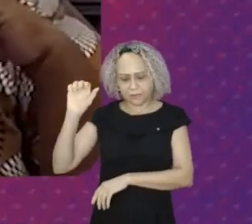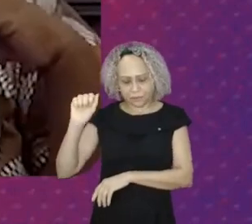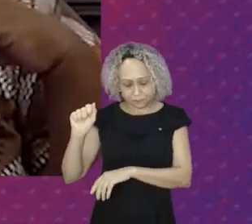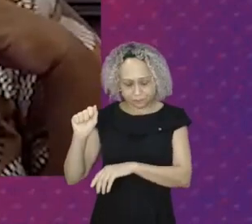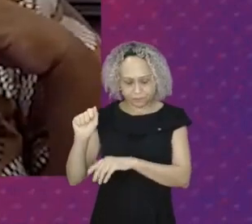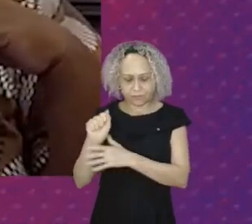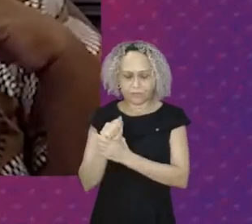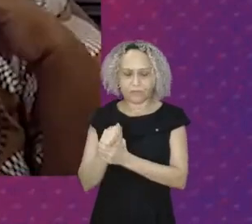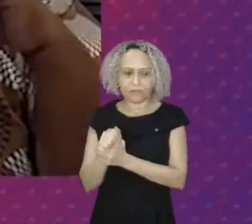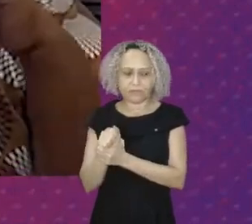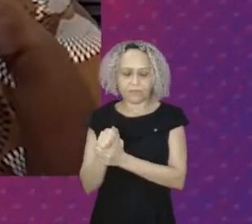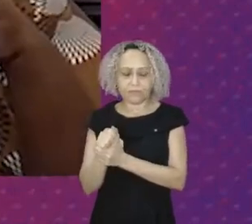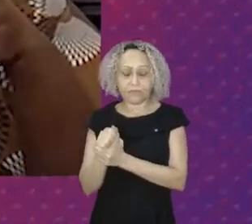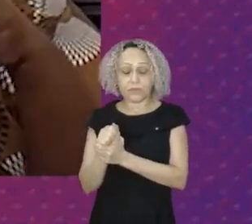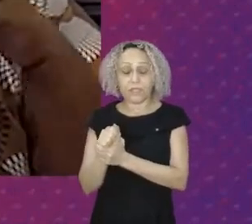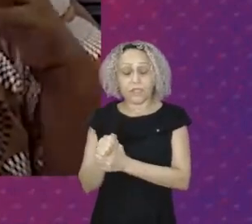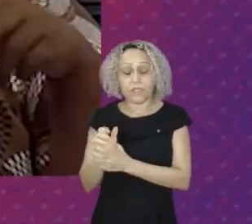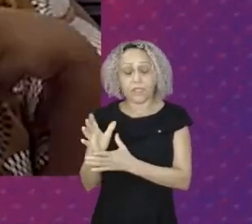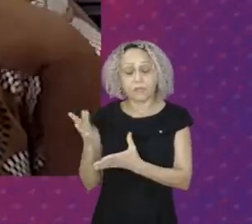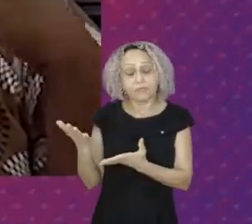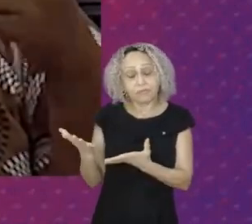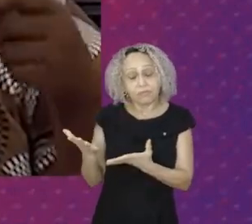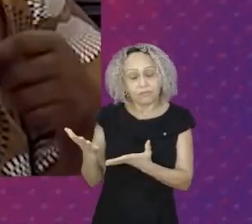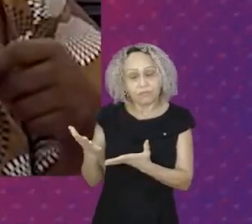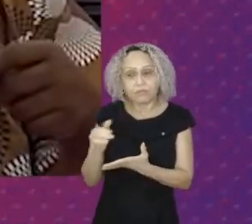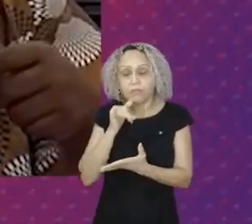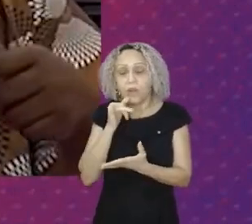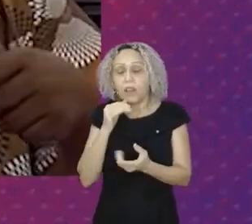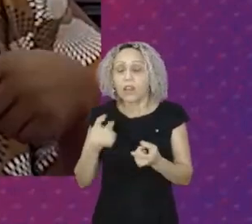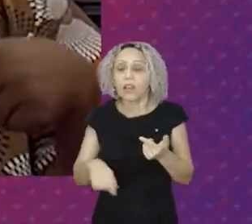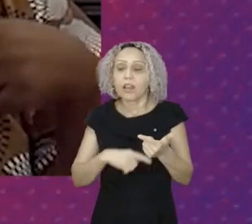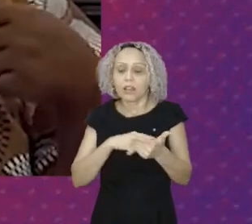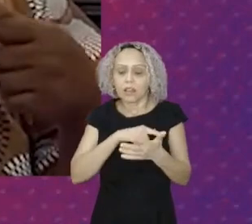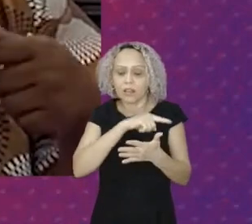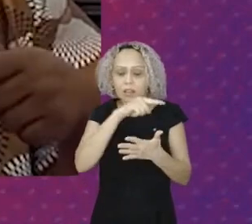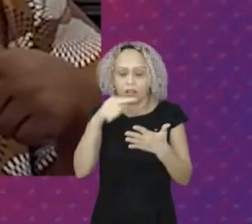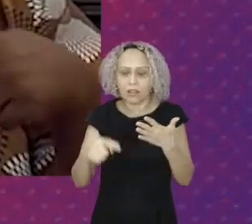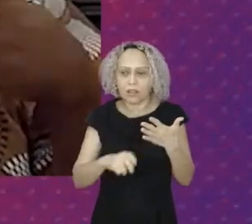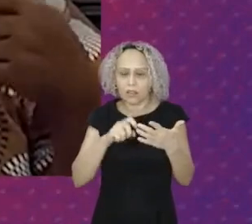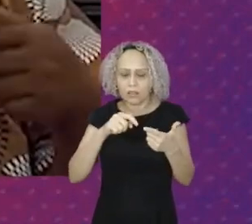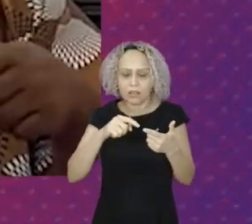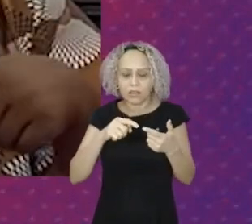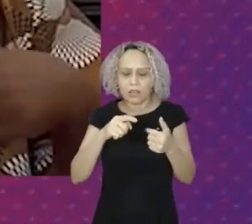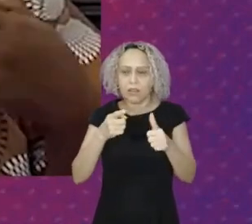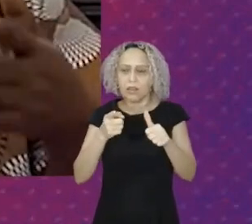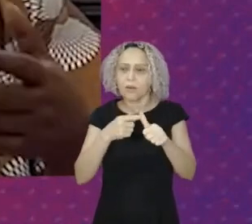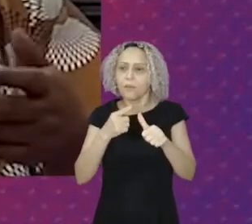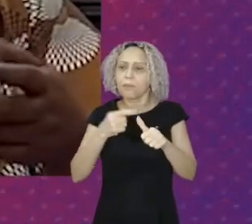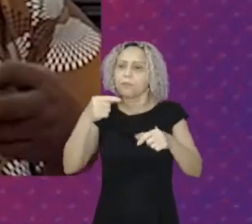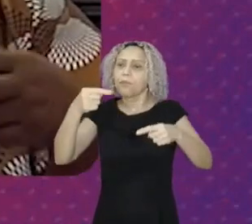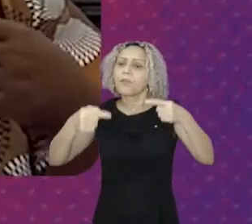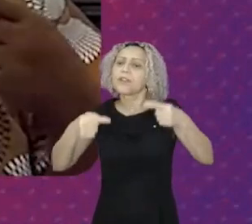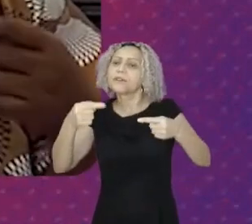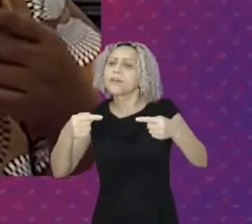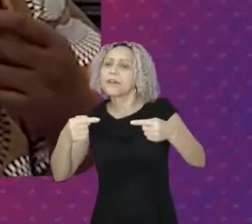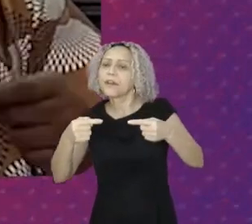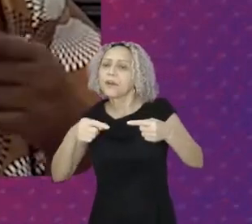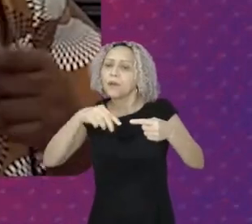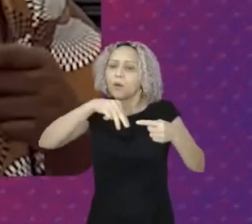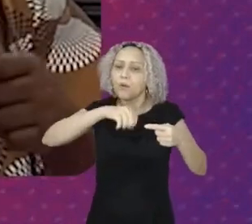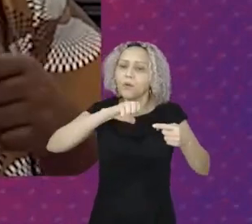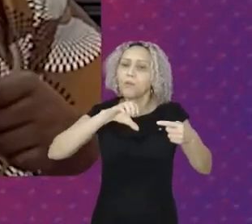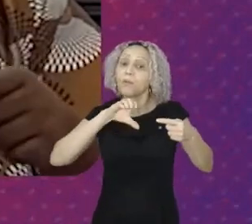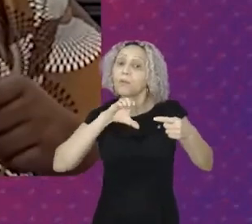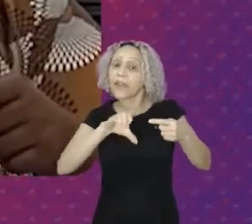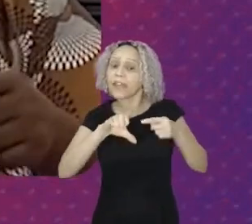colaboração importante. Então, uma das políticas que o MEC vai fazer é a construção de editais para incentivar